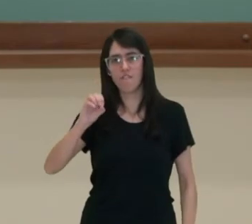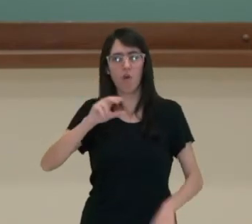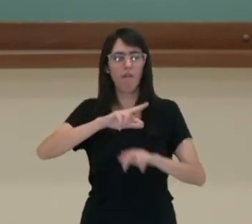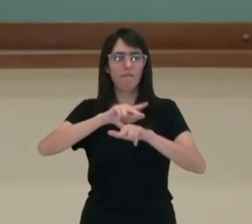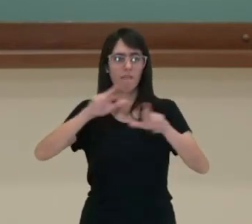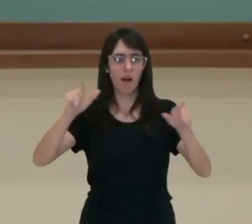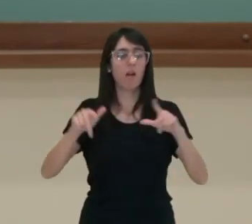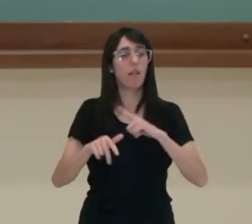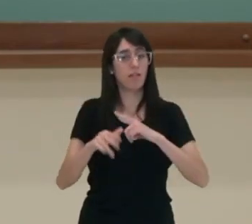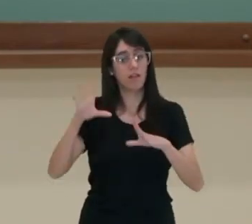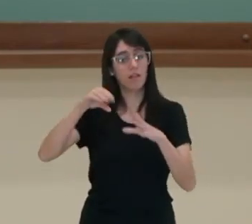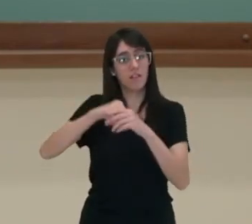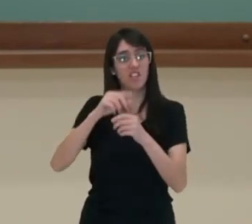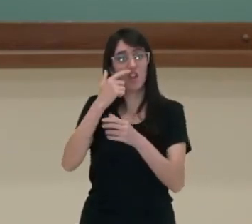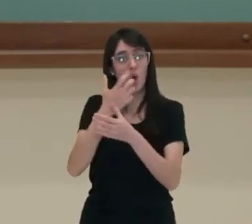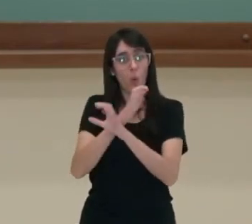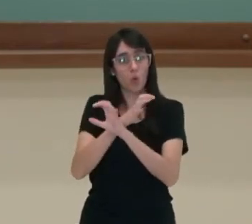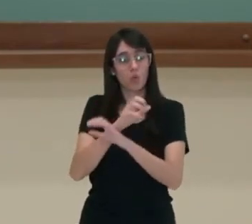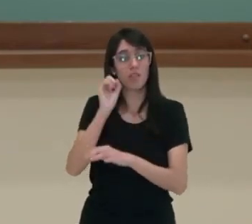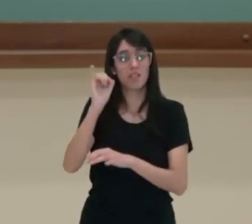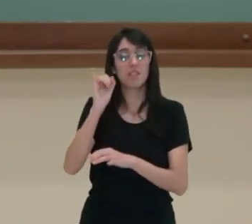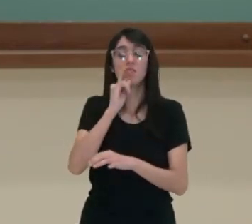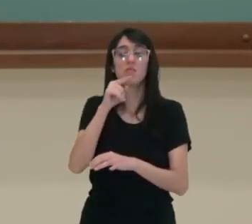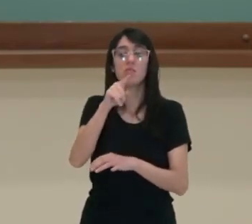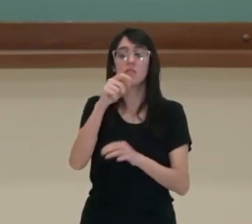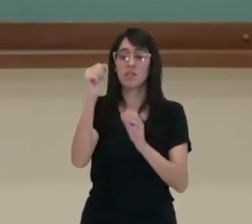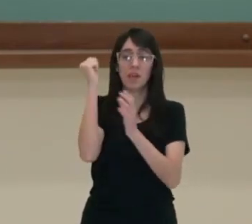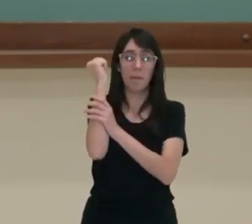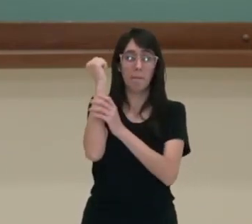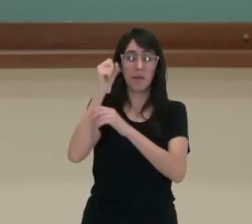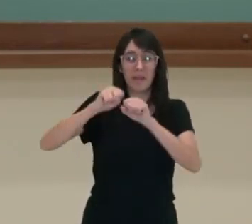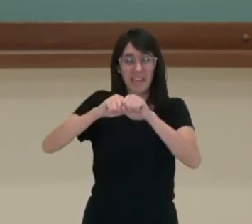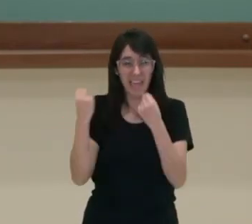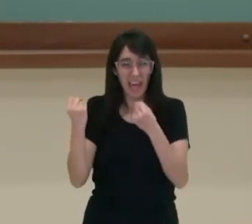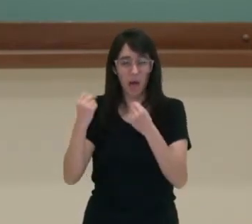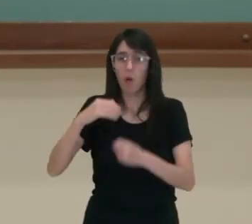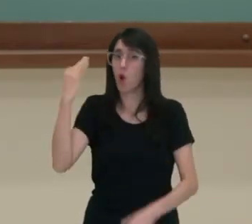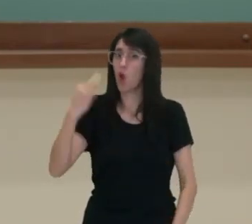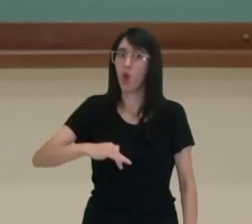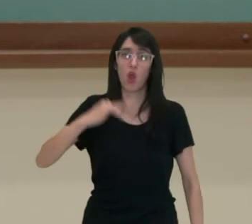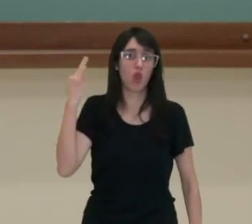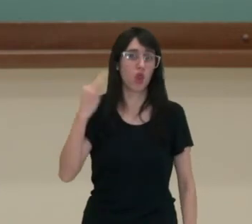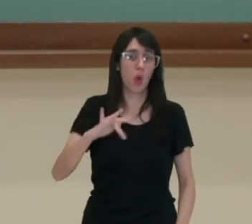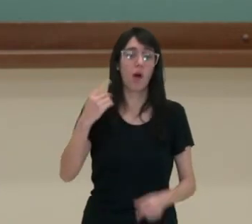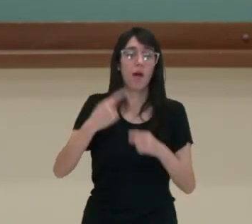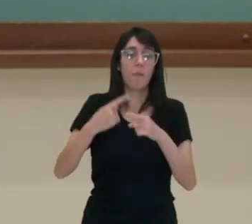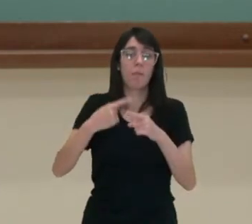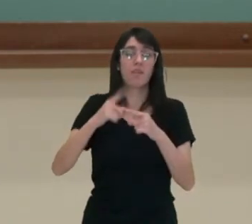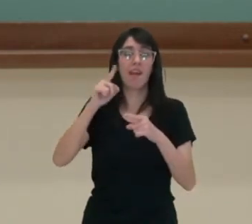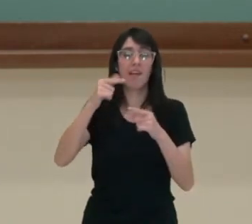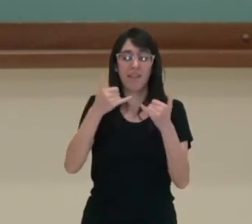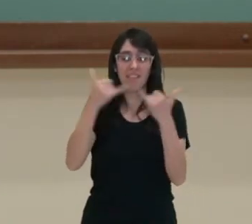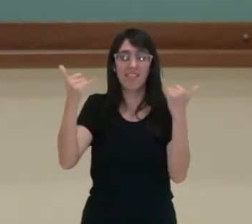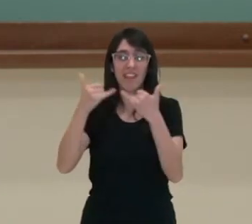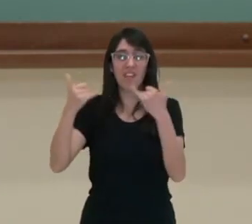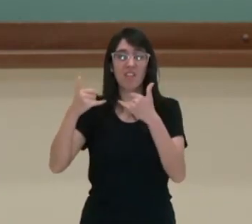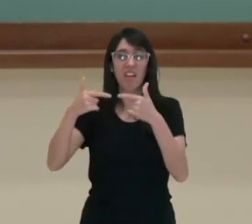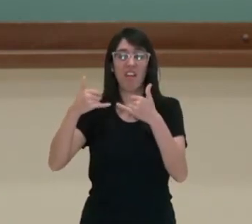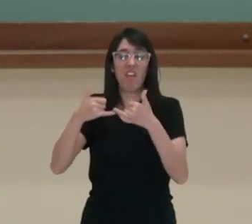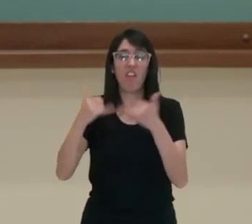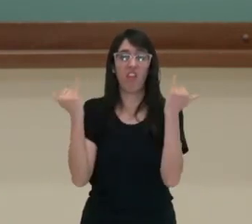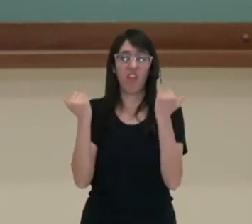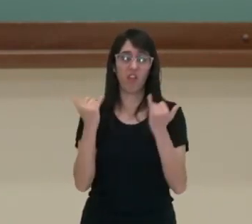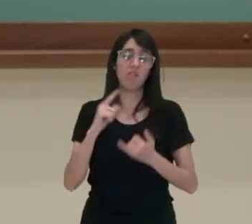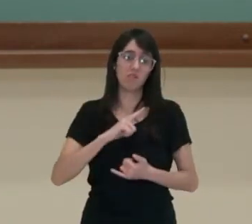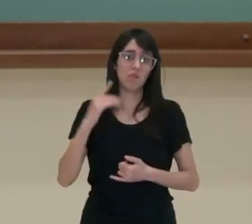quando você quebra um braço, né? Vai doer muito, porque ele rompeu essas inervações. Ele é formado